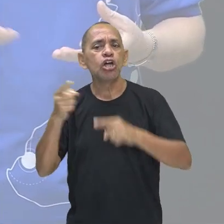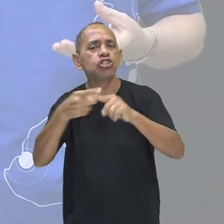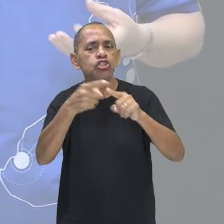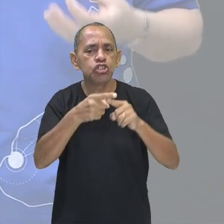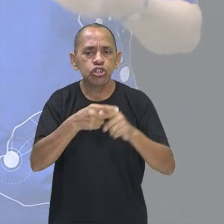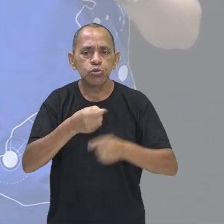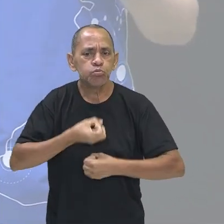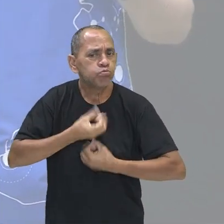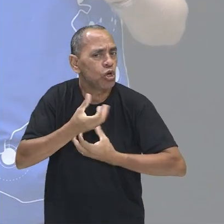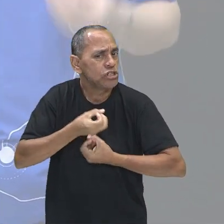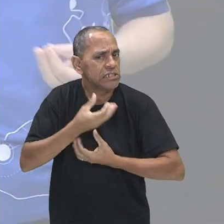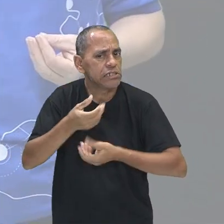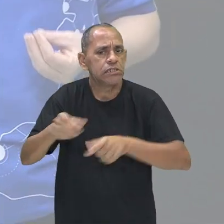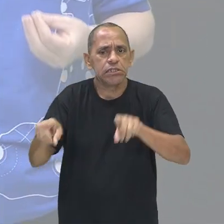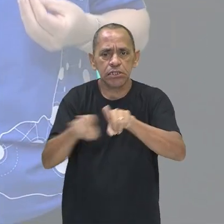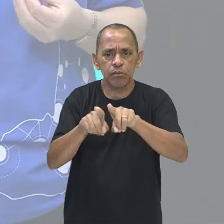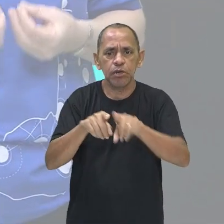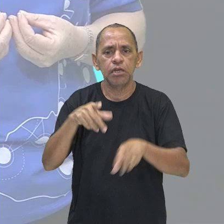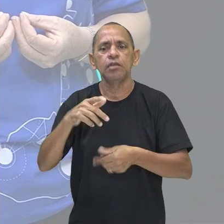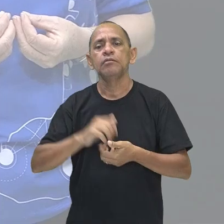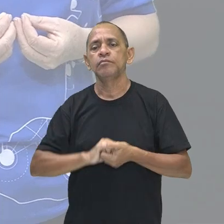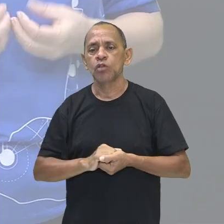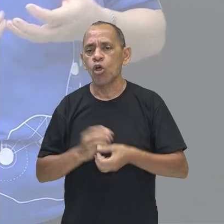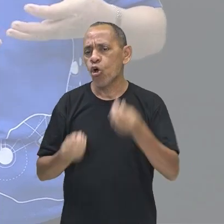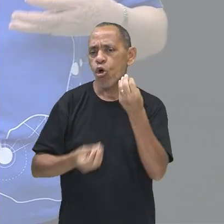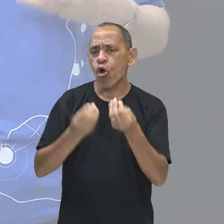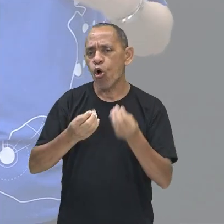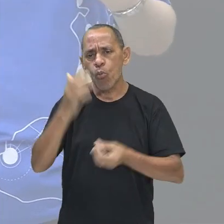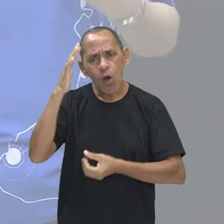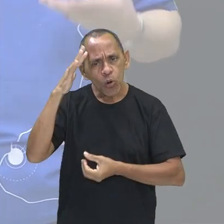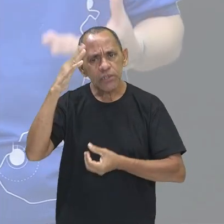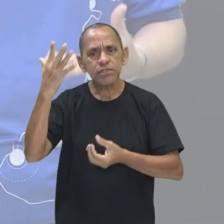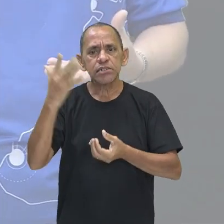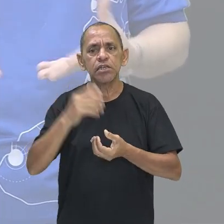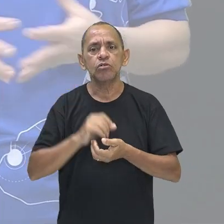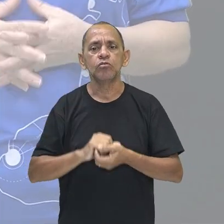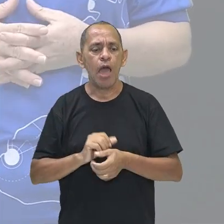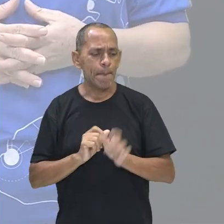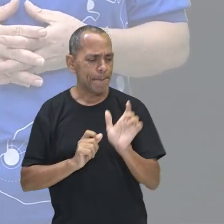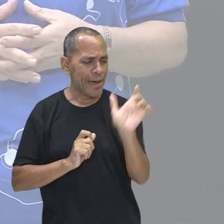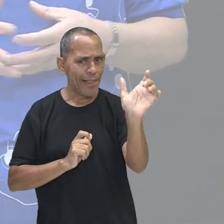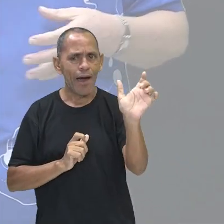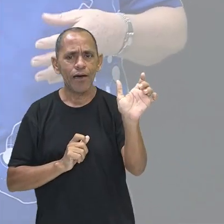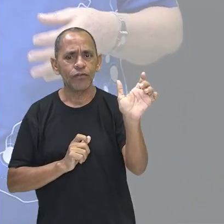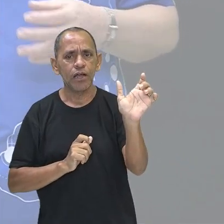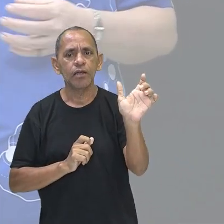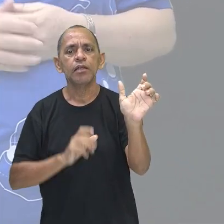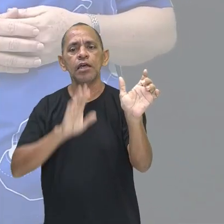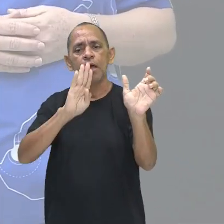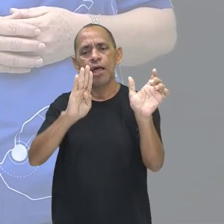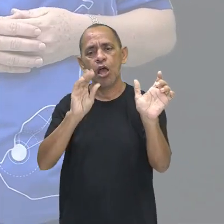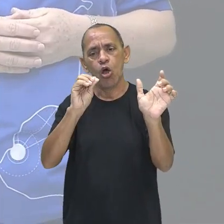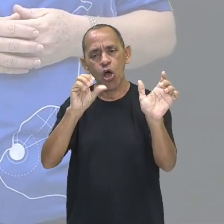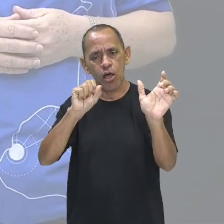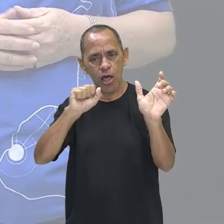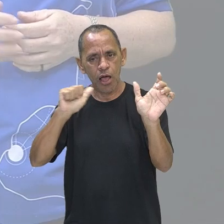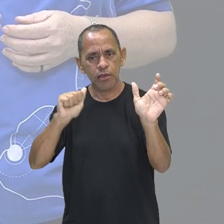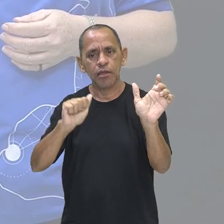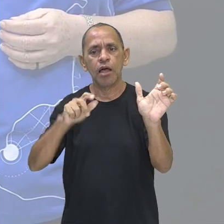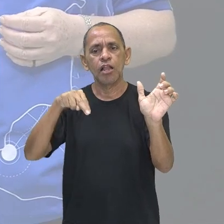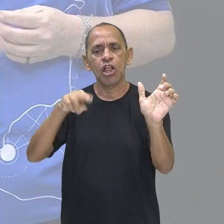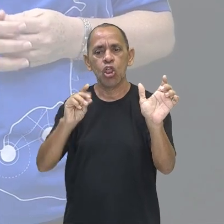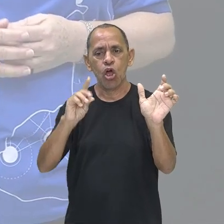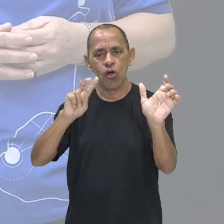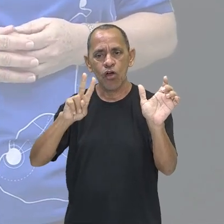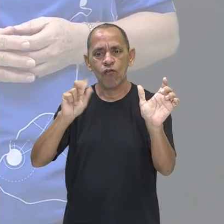Nova. E aí, como é que surgiu esse termo? Qual foi a origem desse termo Bossa Nova? O termo bossa foi